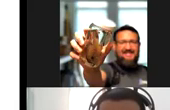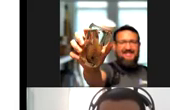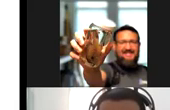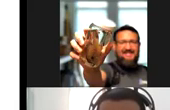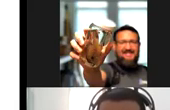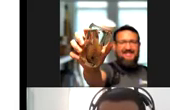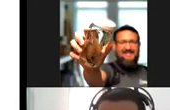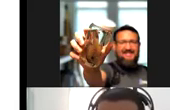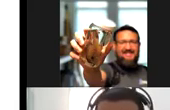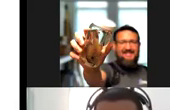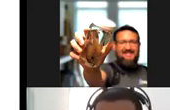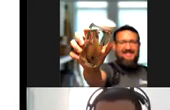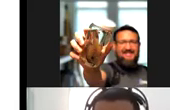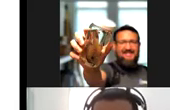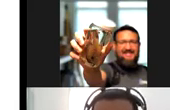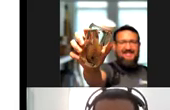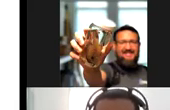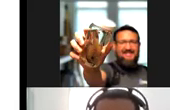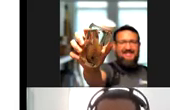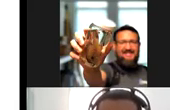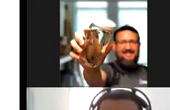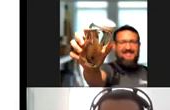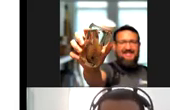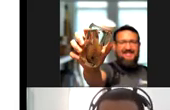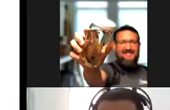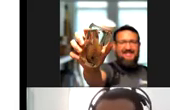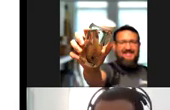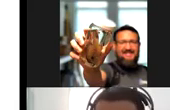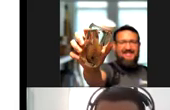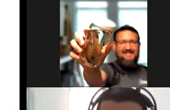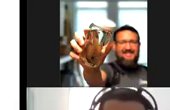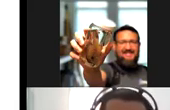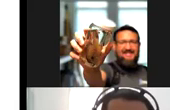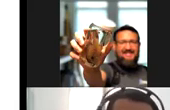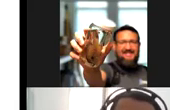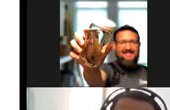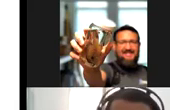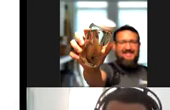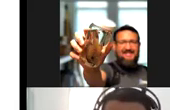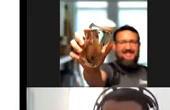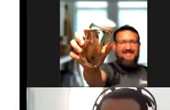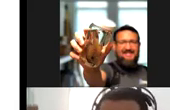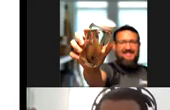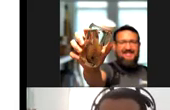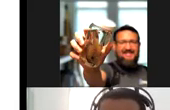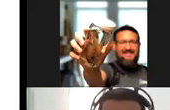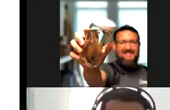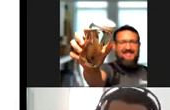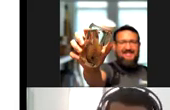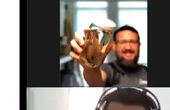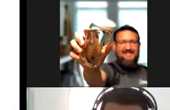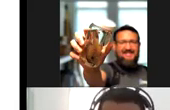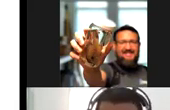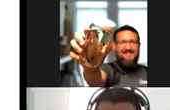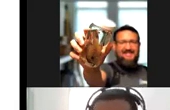de nicho, trabalhos que lidam com a repetição. Então, são trabalhos de caráteres metodológicos que buscam melhorar os modelos. Lembra do